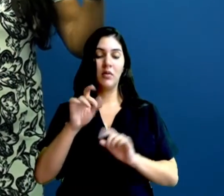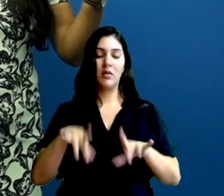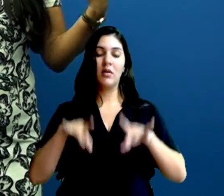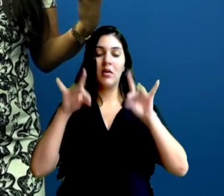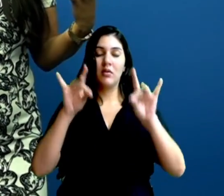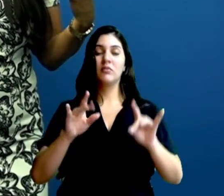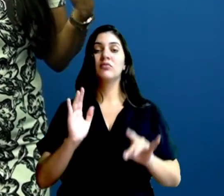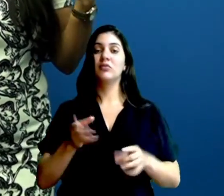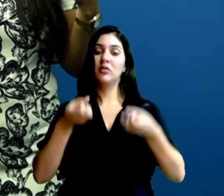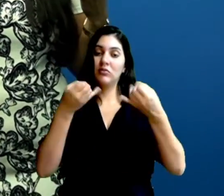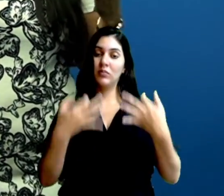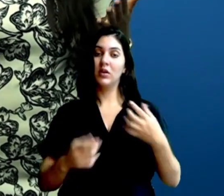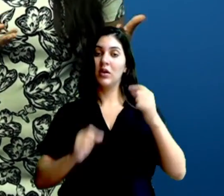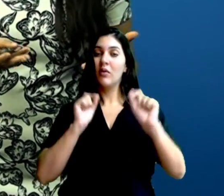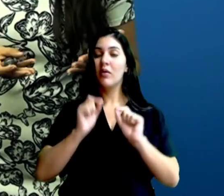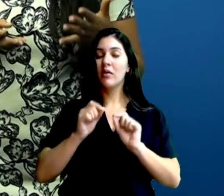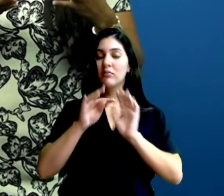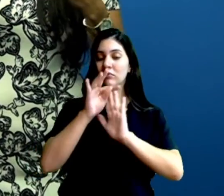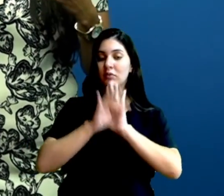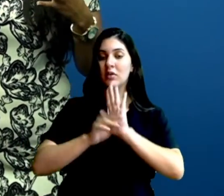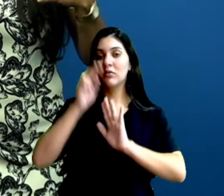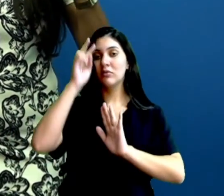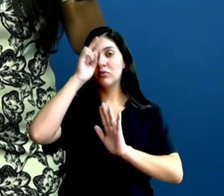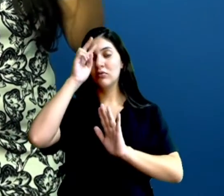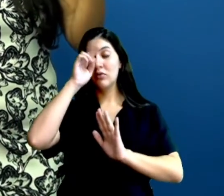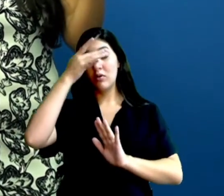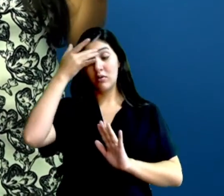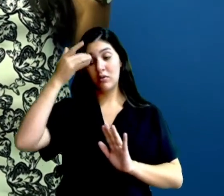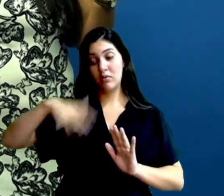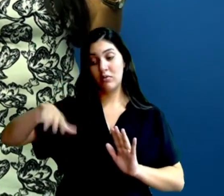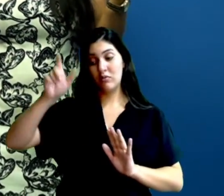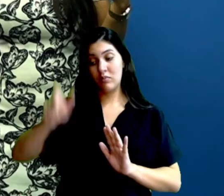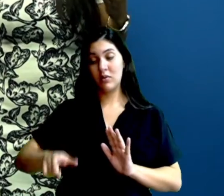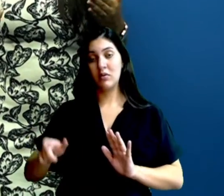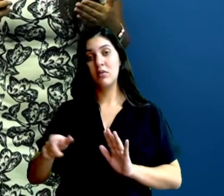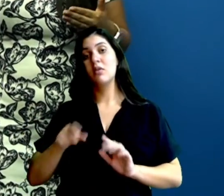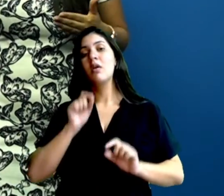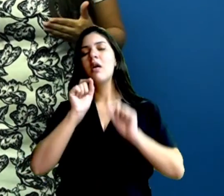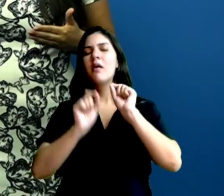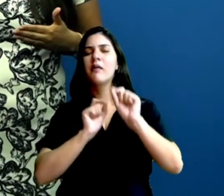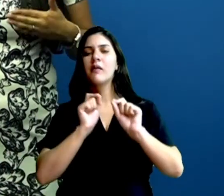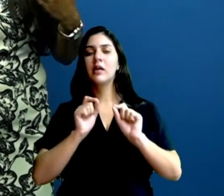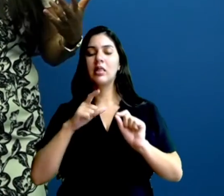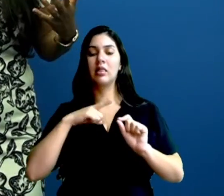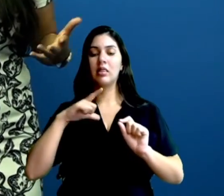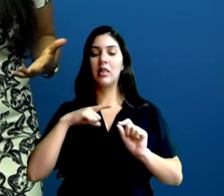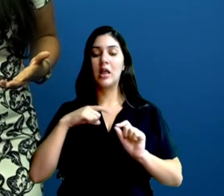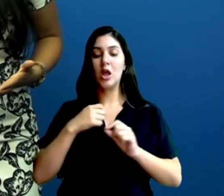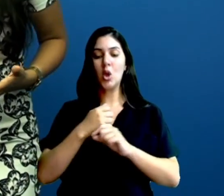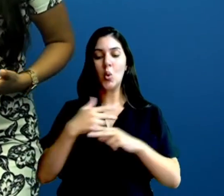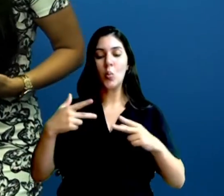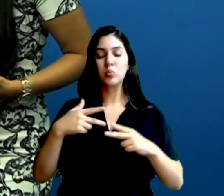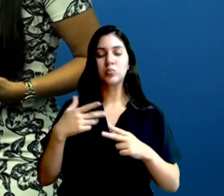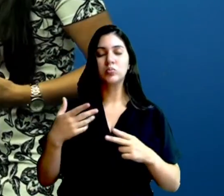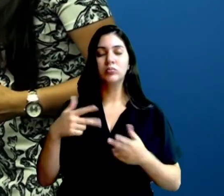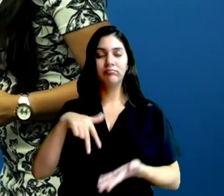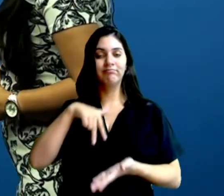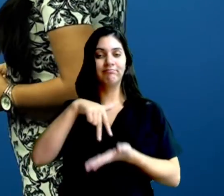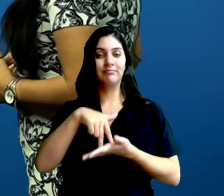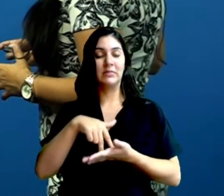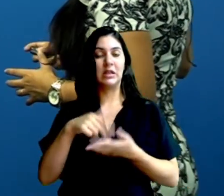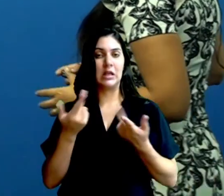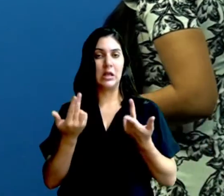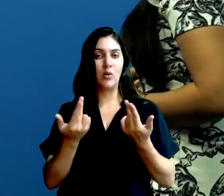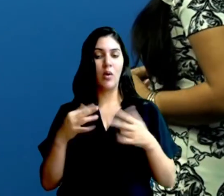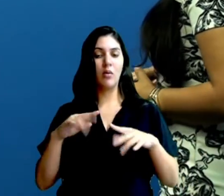textos, né, aquelas histórias onde os personagens, eles são personificados, ou seja, eles têm a atitude de seres humanos,